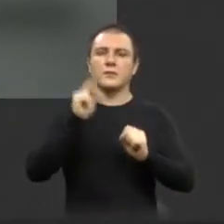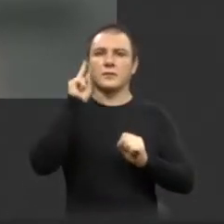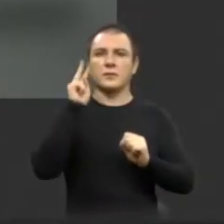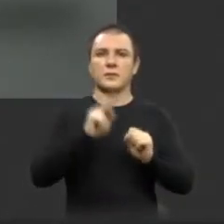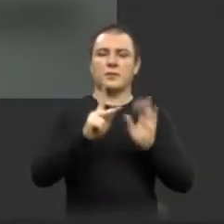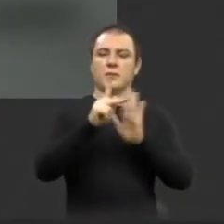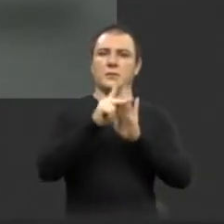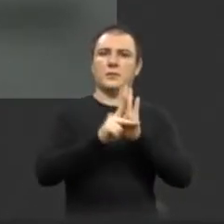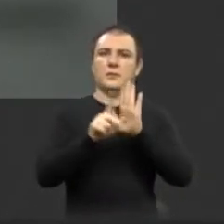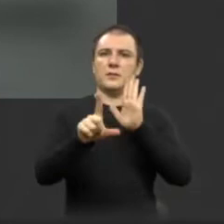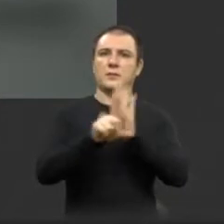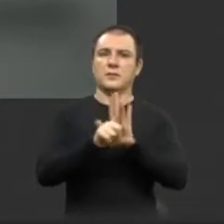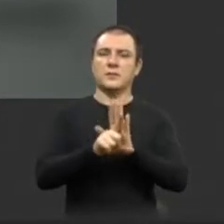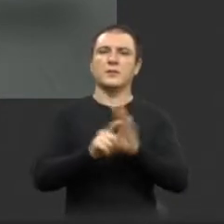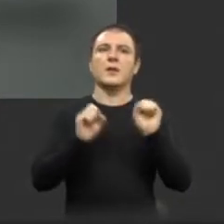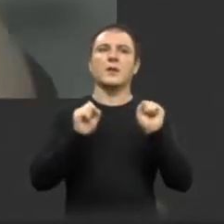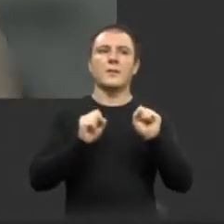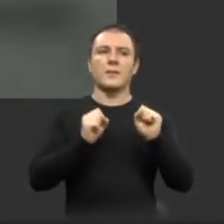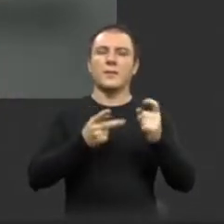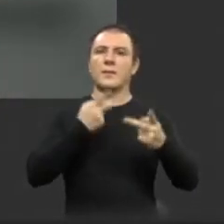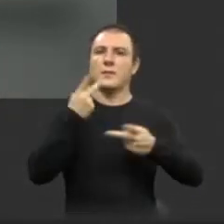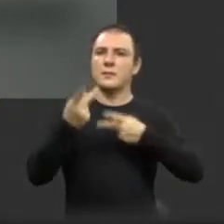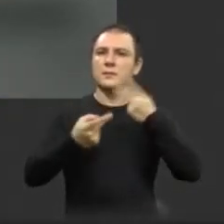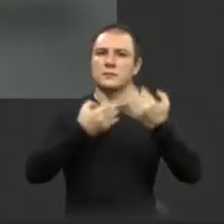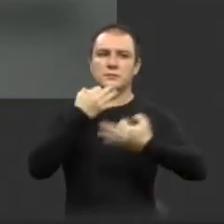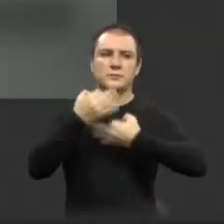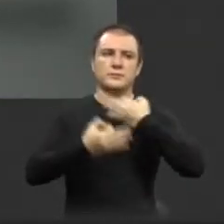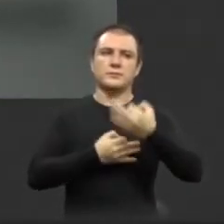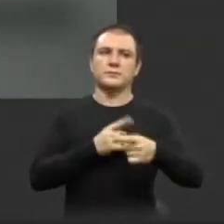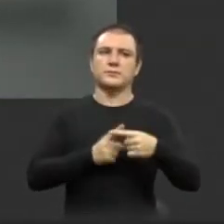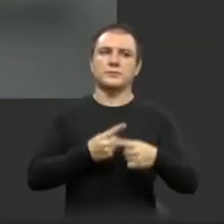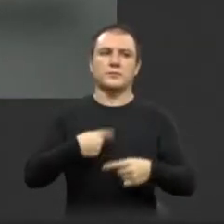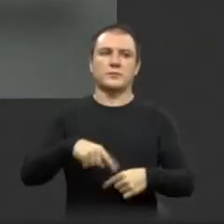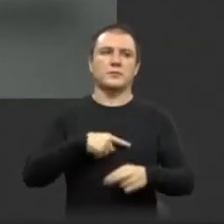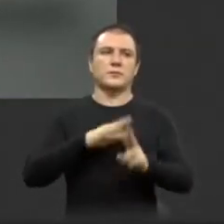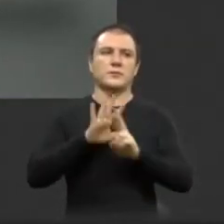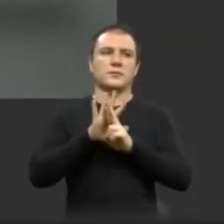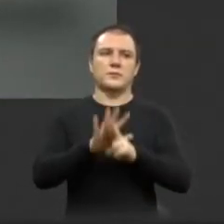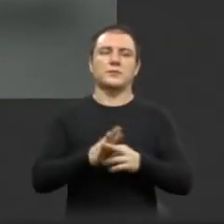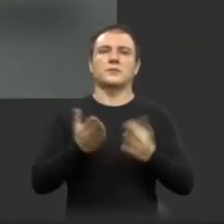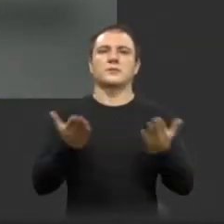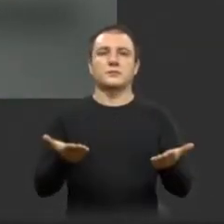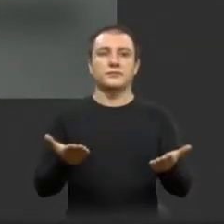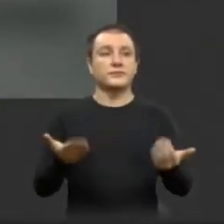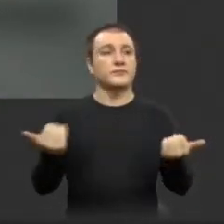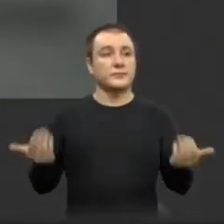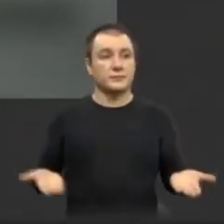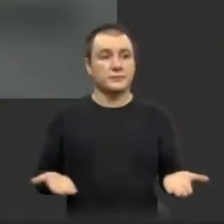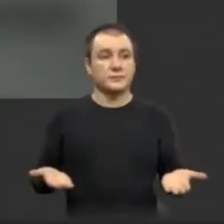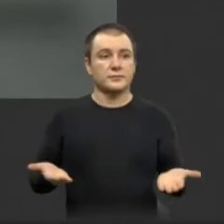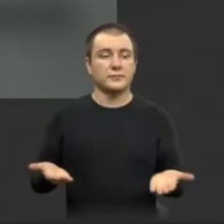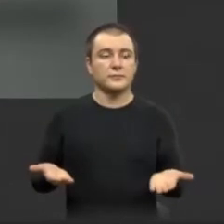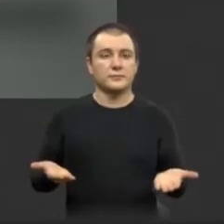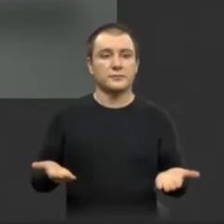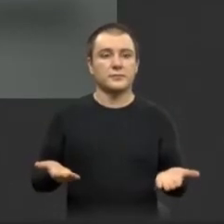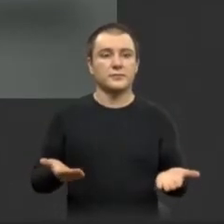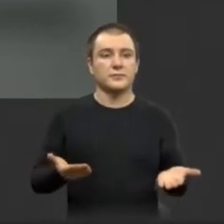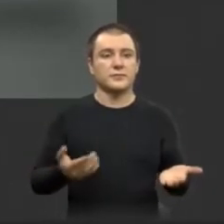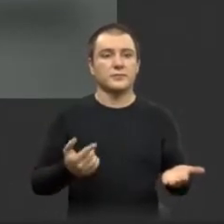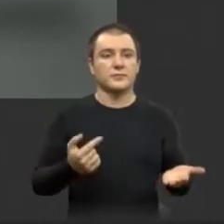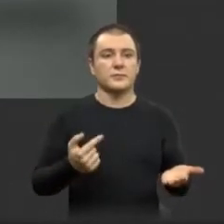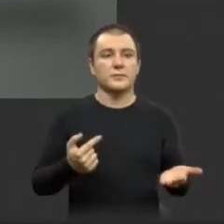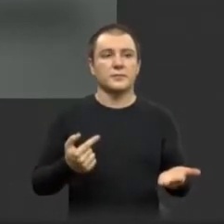que vão ser votados Tragam suas opiniões porque nós somos aqui uma representação de vocês minha gente Então temos que